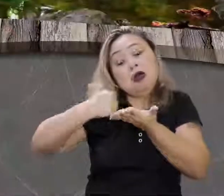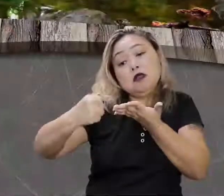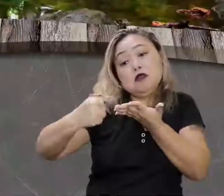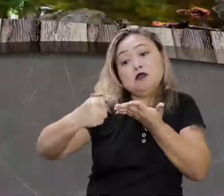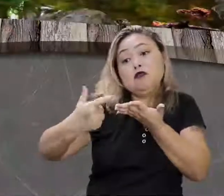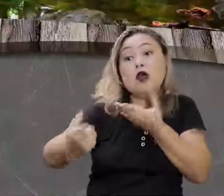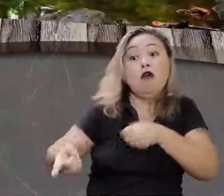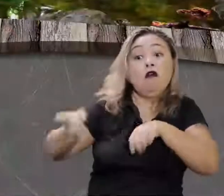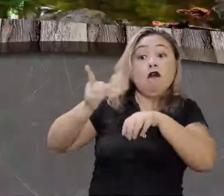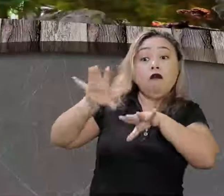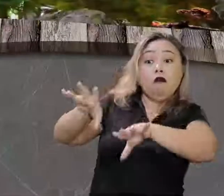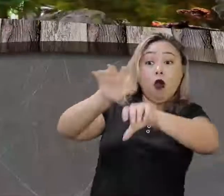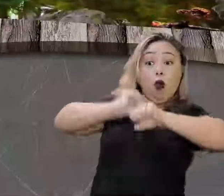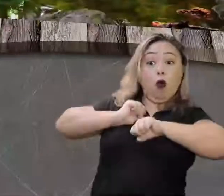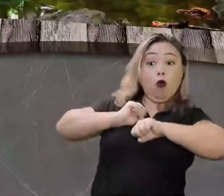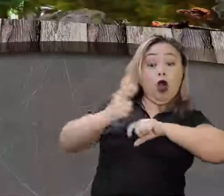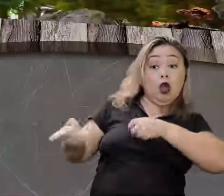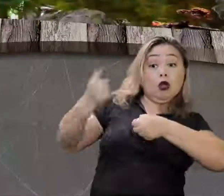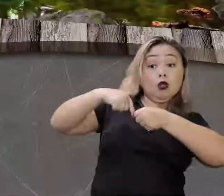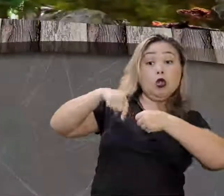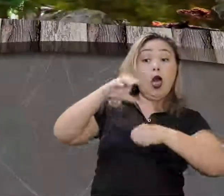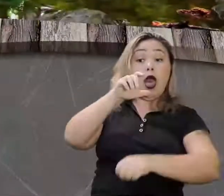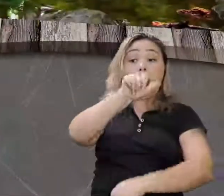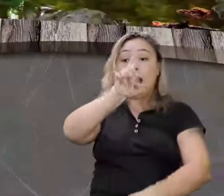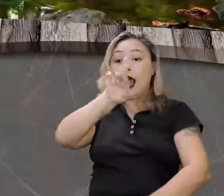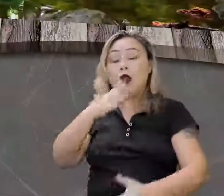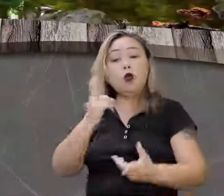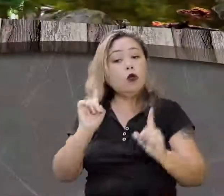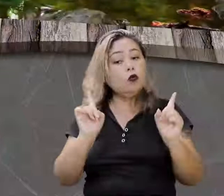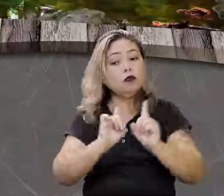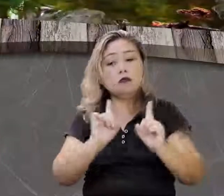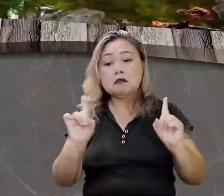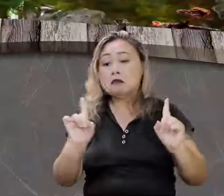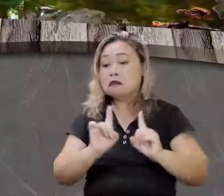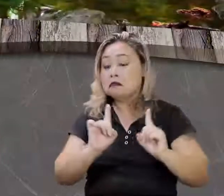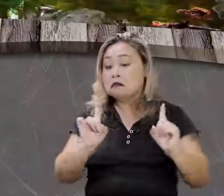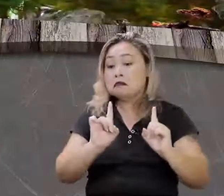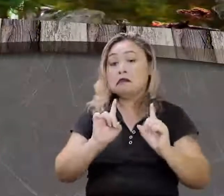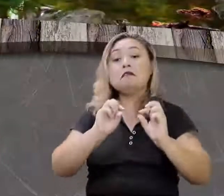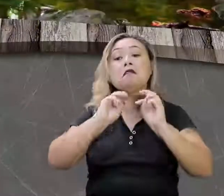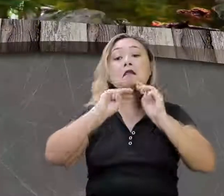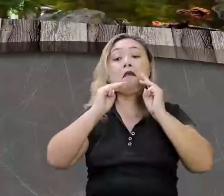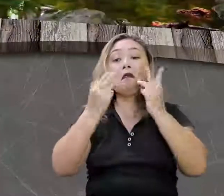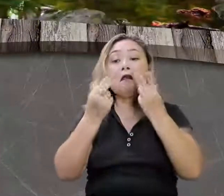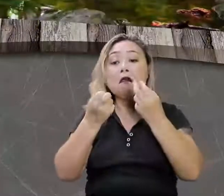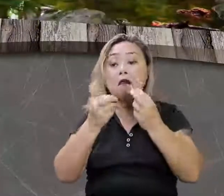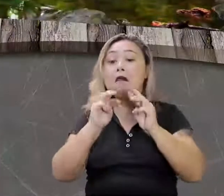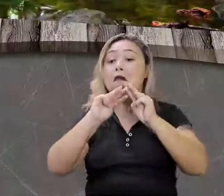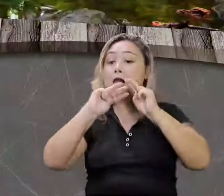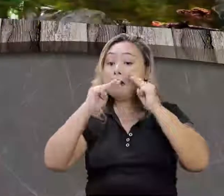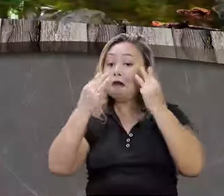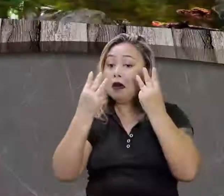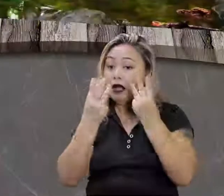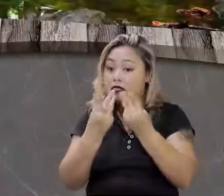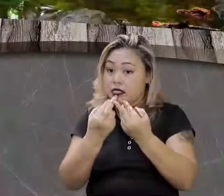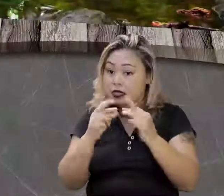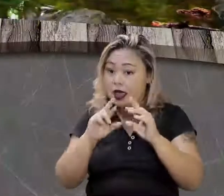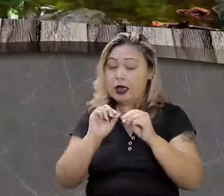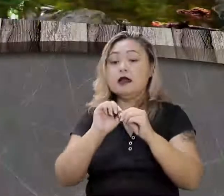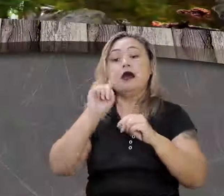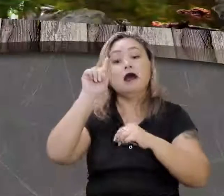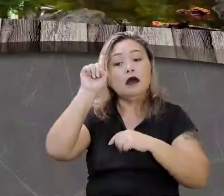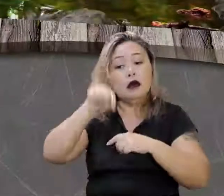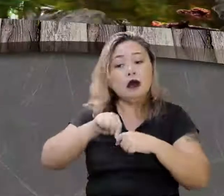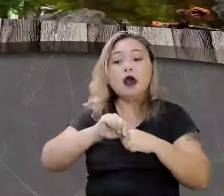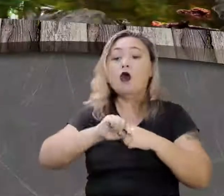como absorver isso de novo, não tem mais como retornar. Tá? A matéria, sim, quando a gente morre,